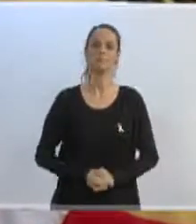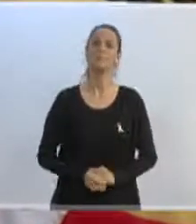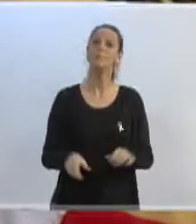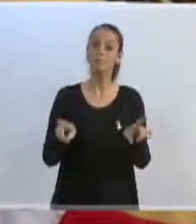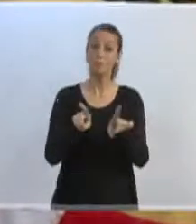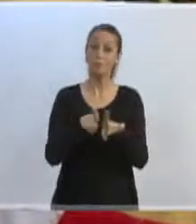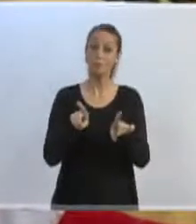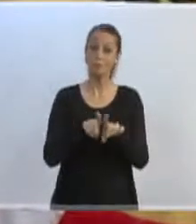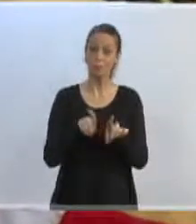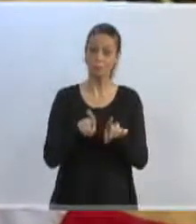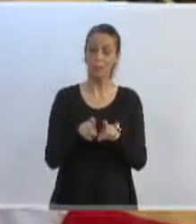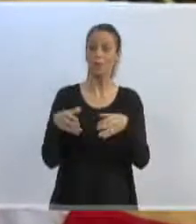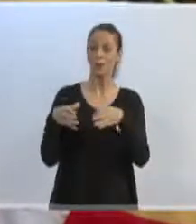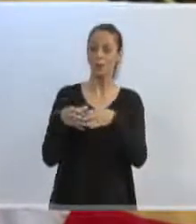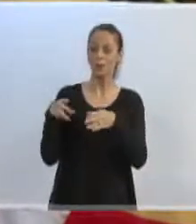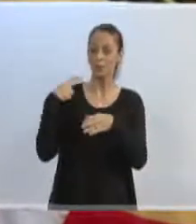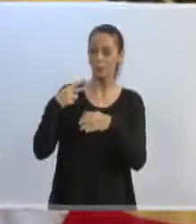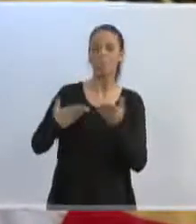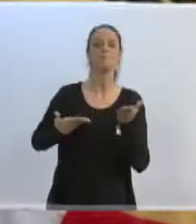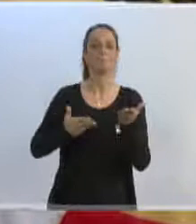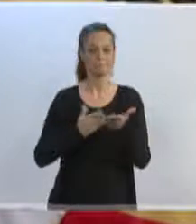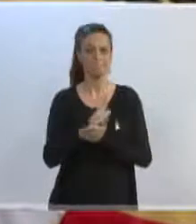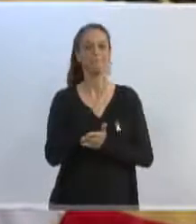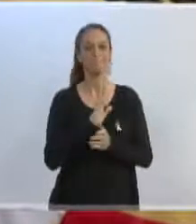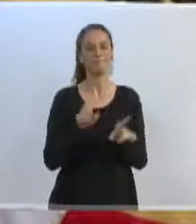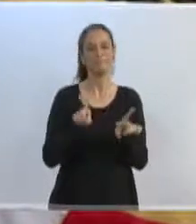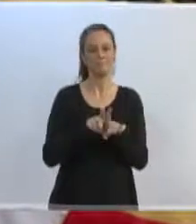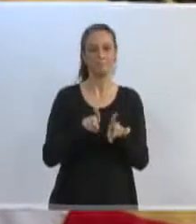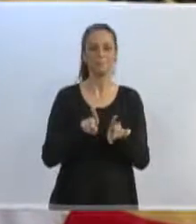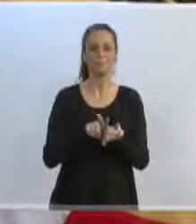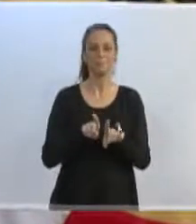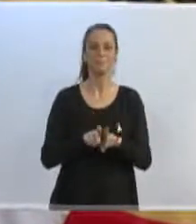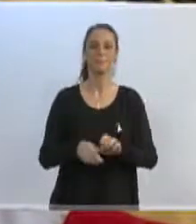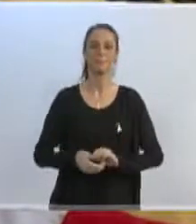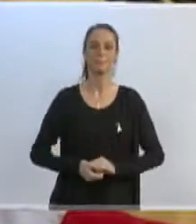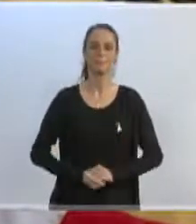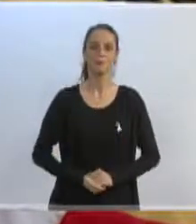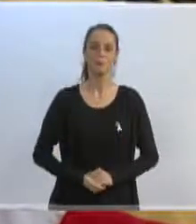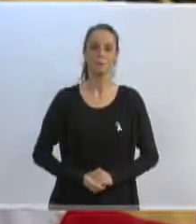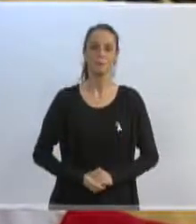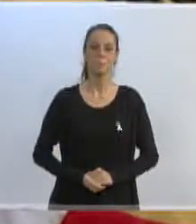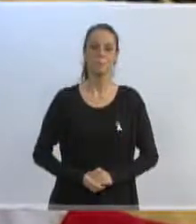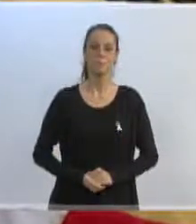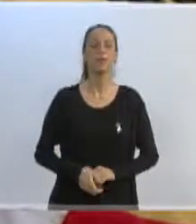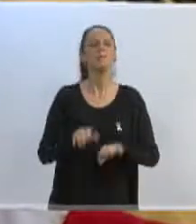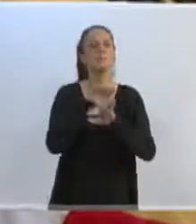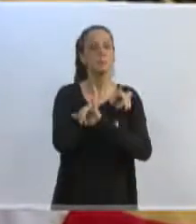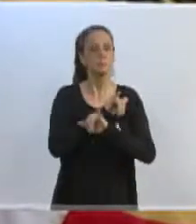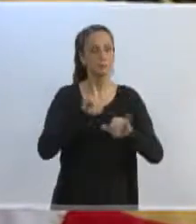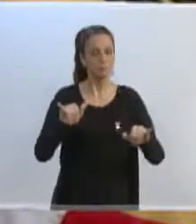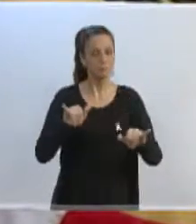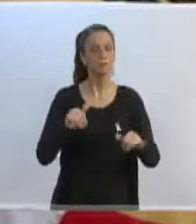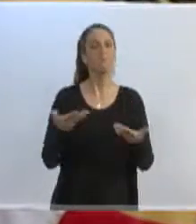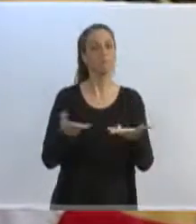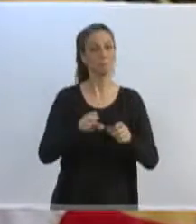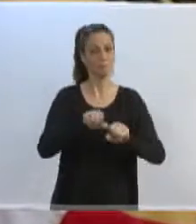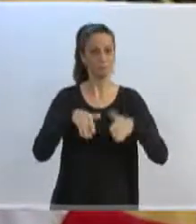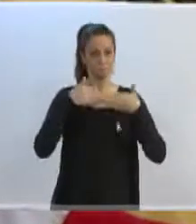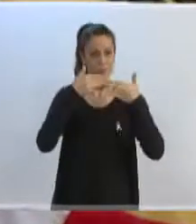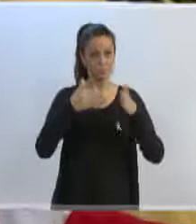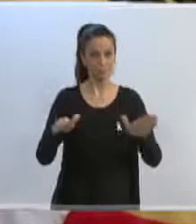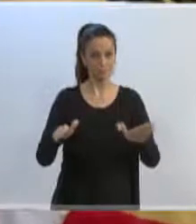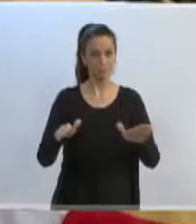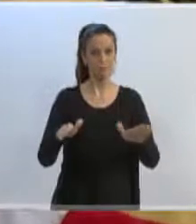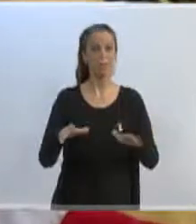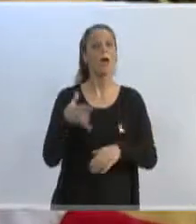também foi aprovado pelos demais parlamentares desta Casa Legislativa. Informamos que esta audiência pública está